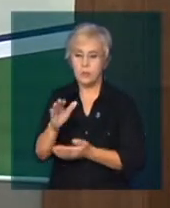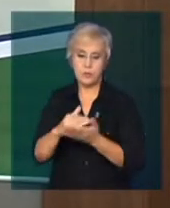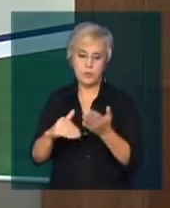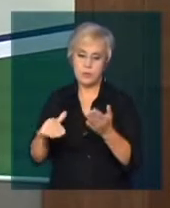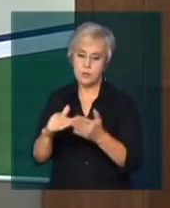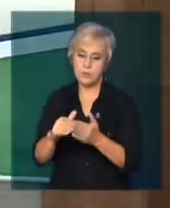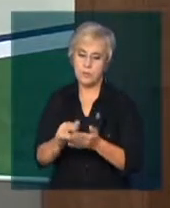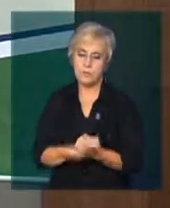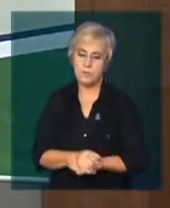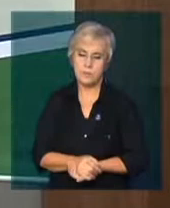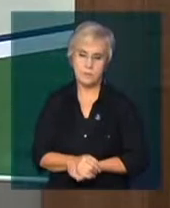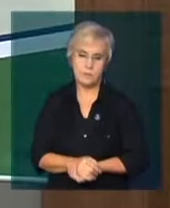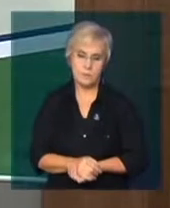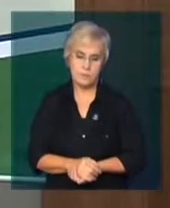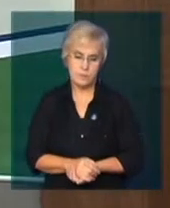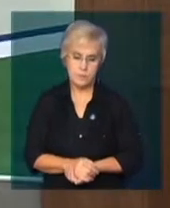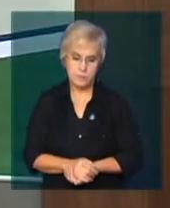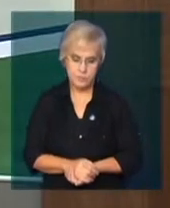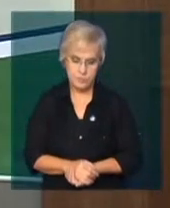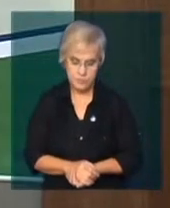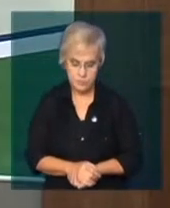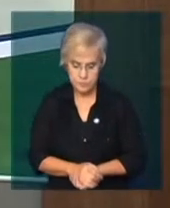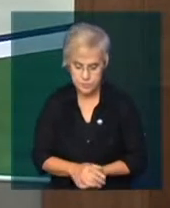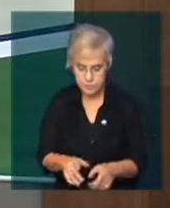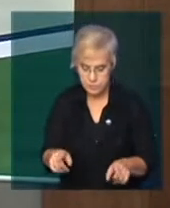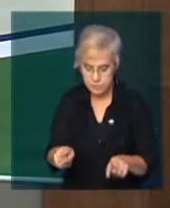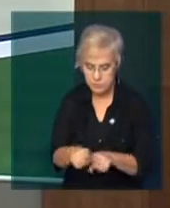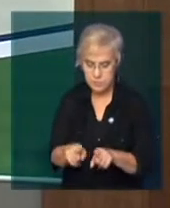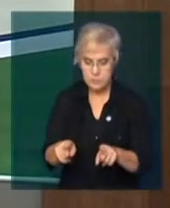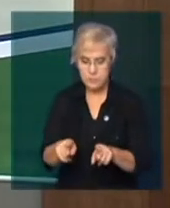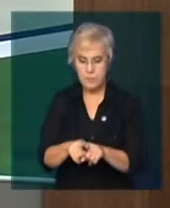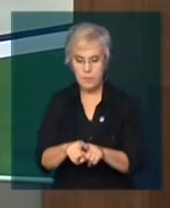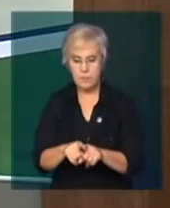além do repasse que recebe do governo federal. Existem também